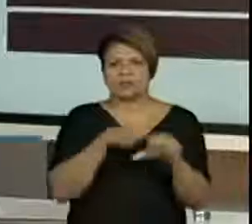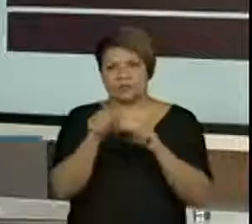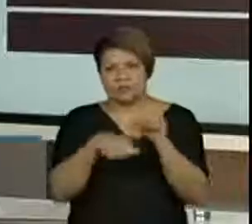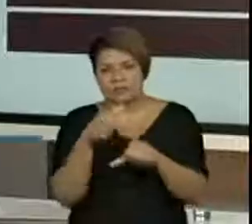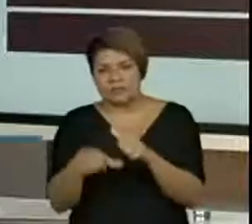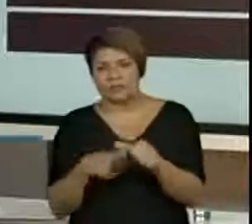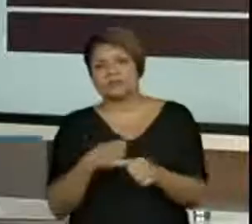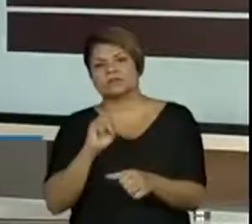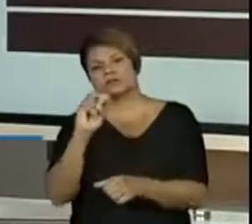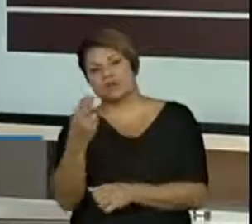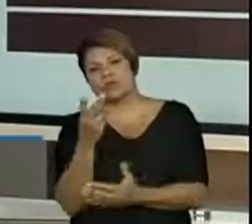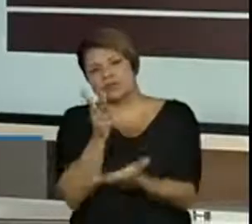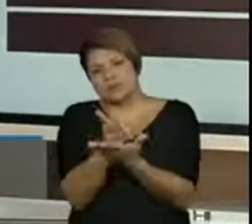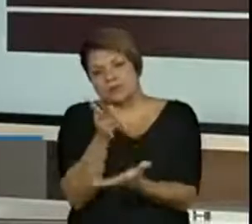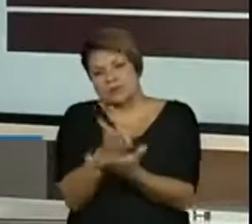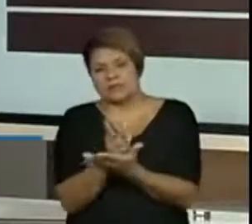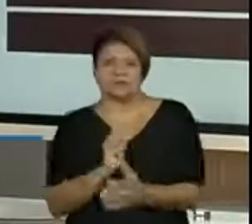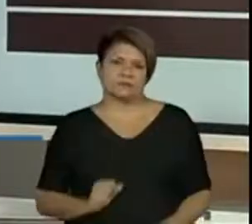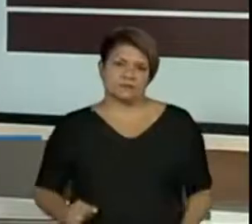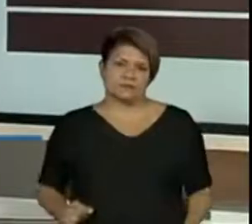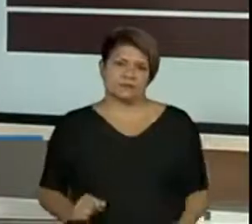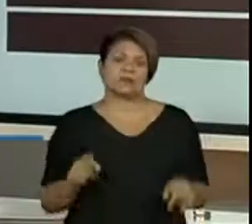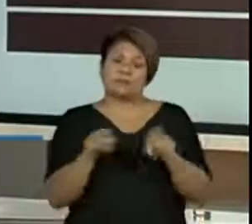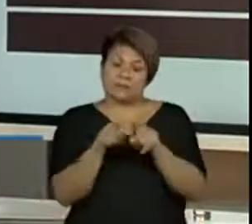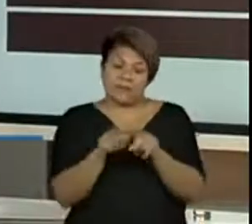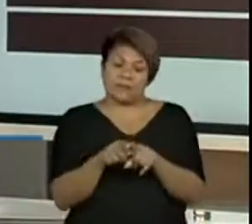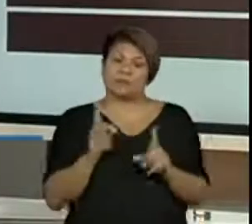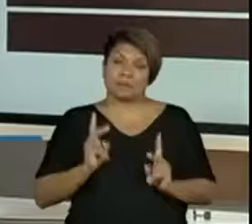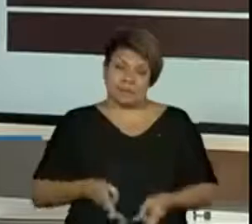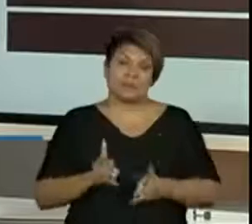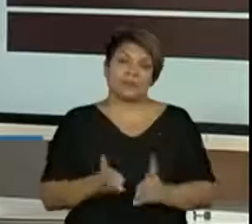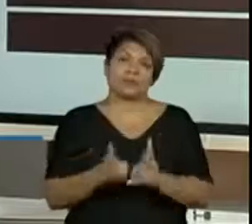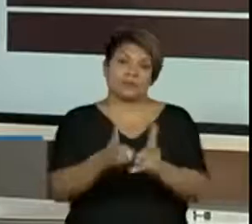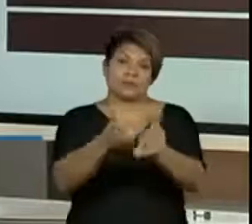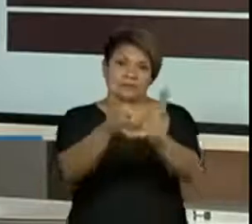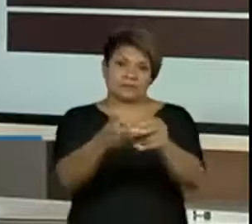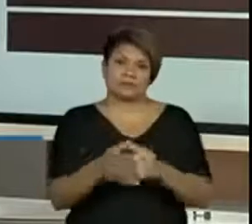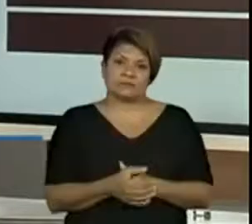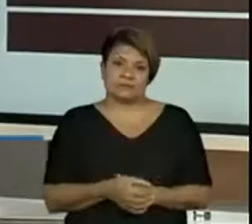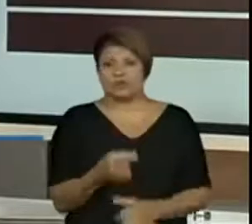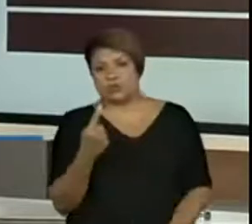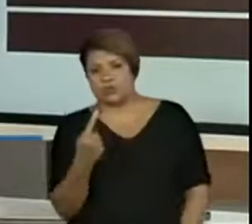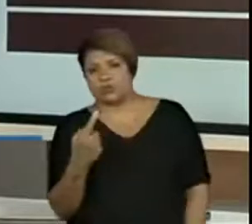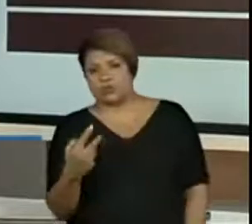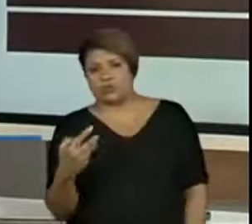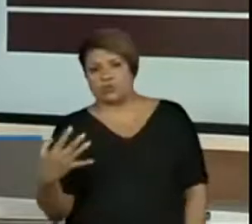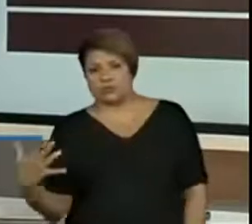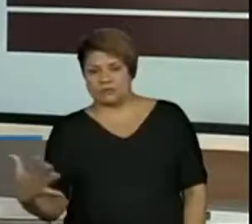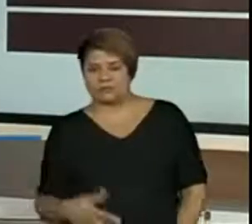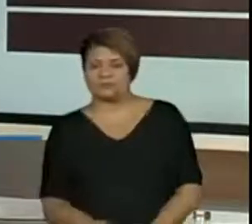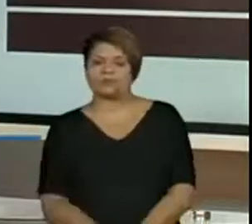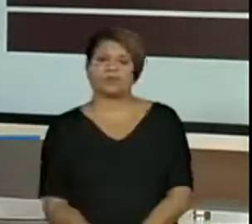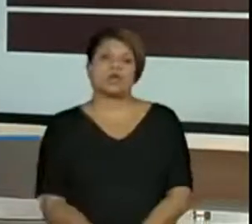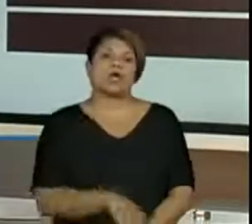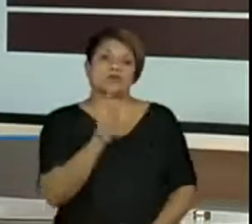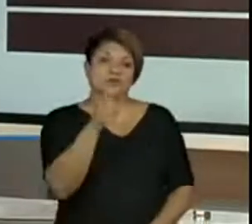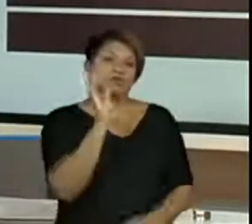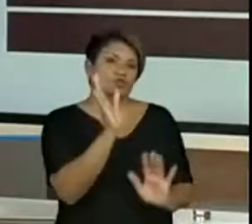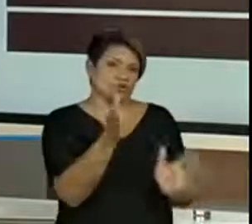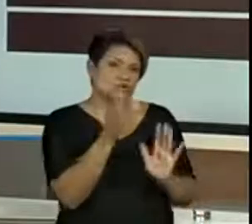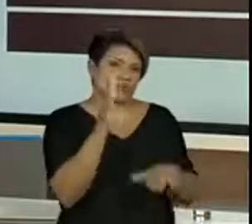em permanências a respeito da contagem de acordo com o que nós estudamos. Vocês já fizeram uma atividade como